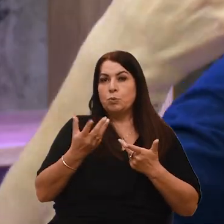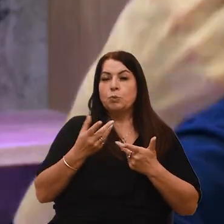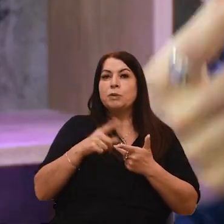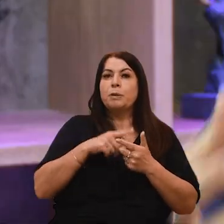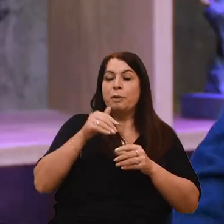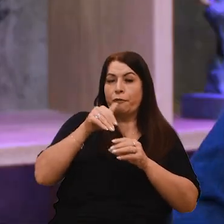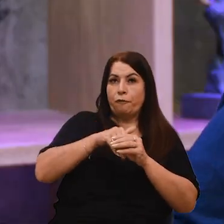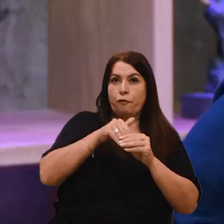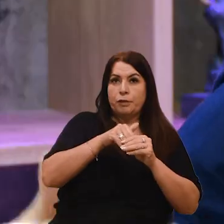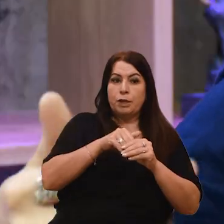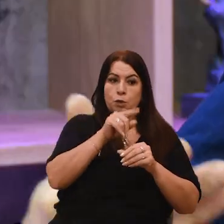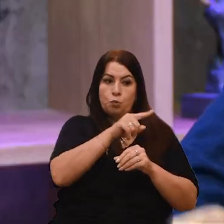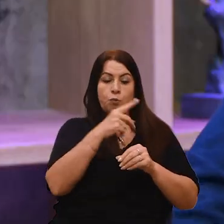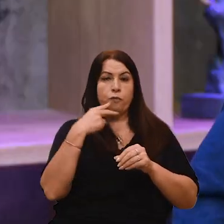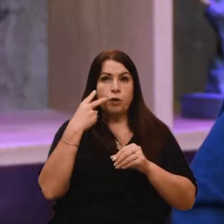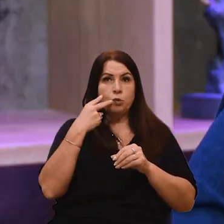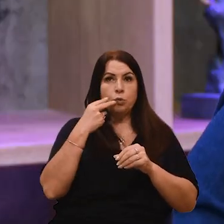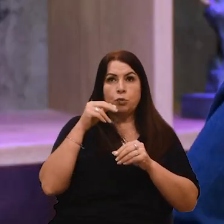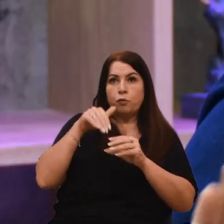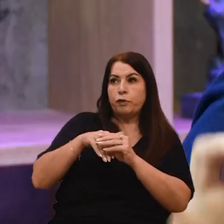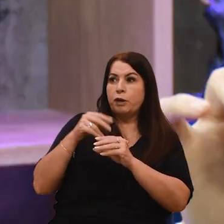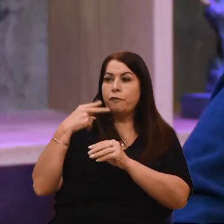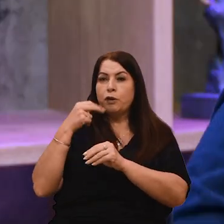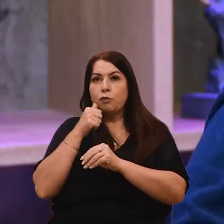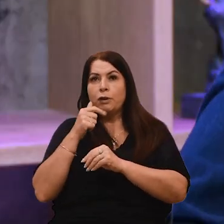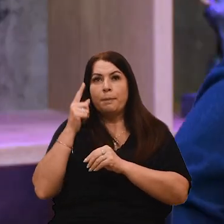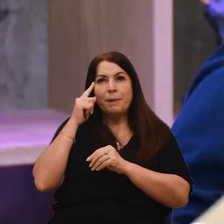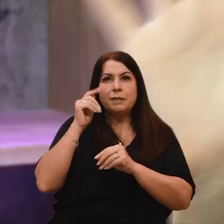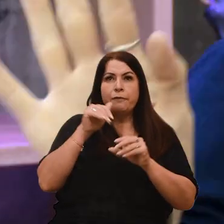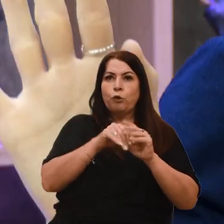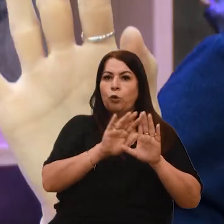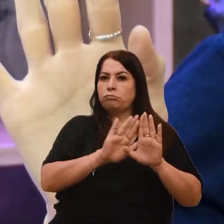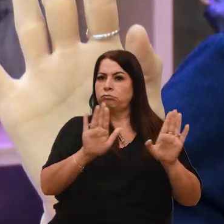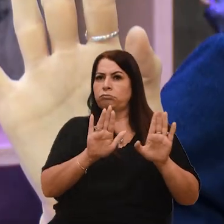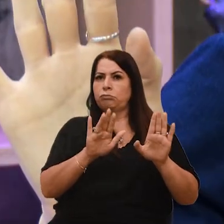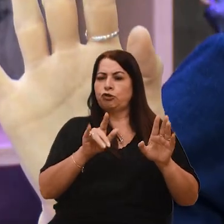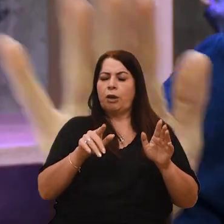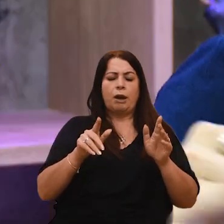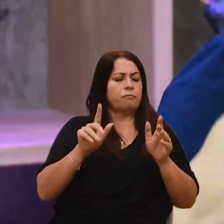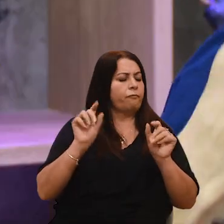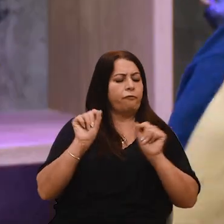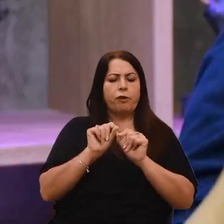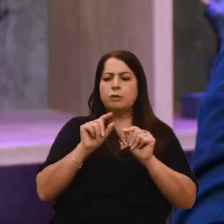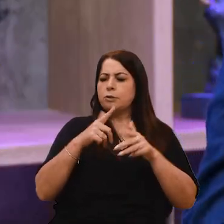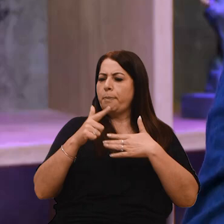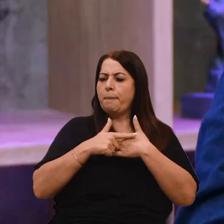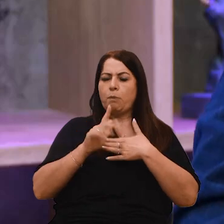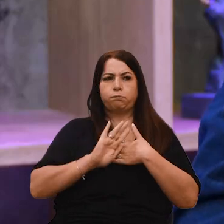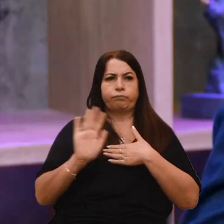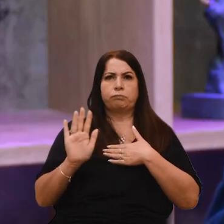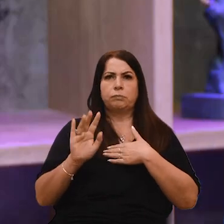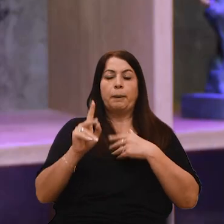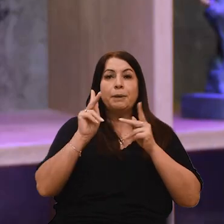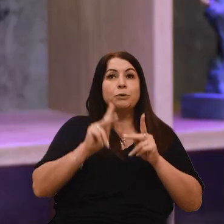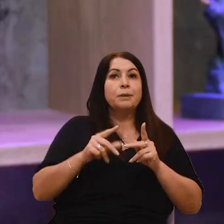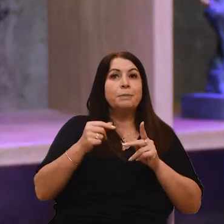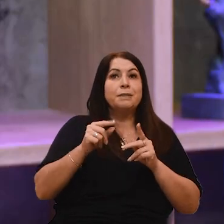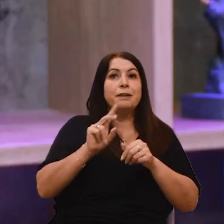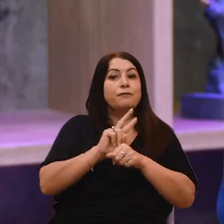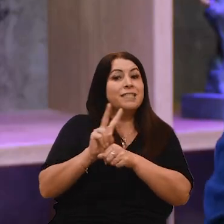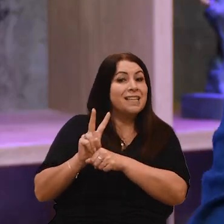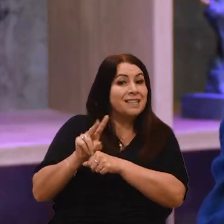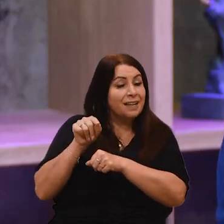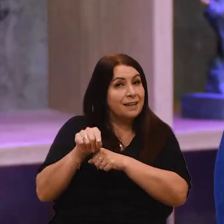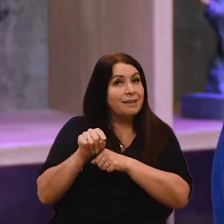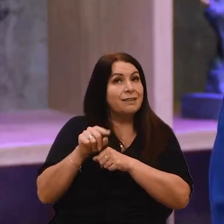ter votado num vereador ou numa vereadora, parece que tu votou e já cumpriu com o teu papel. Mas as pessoas precisam